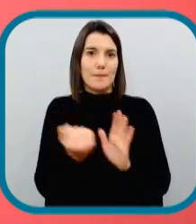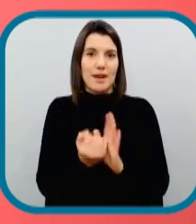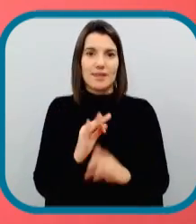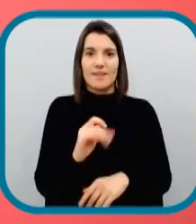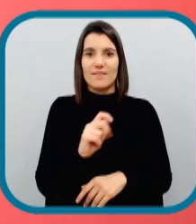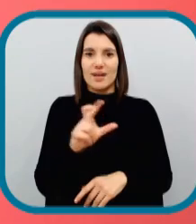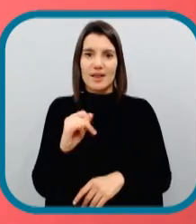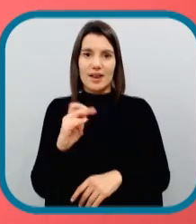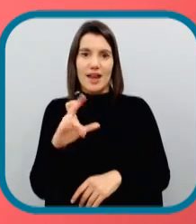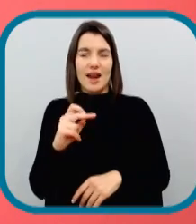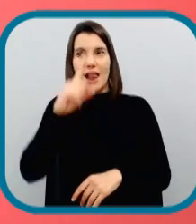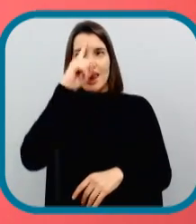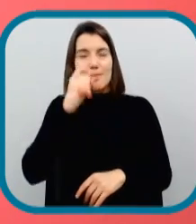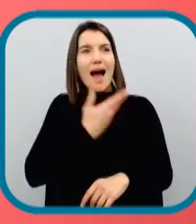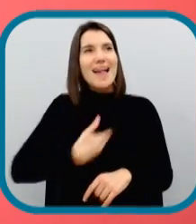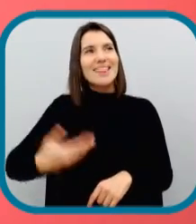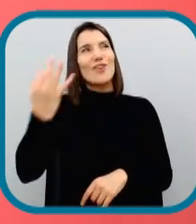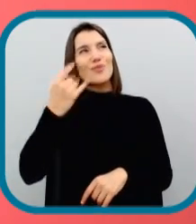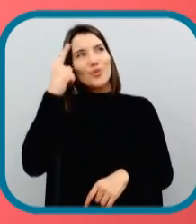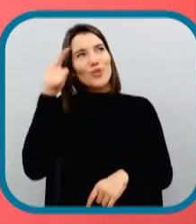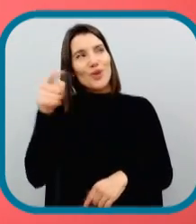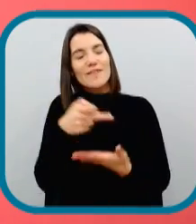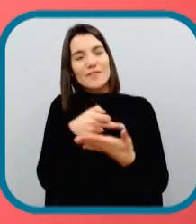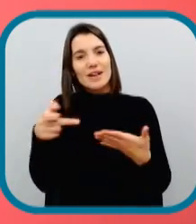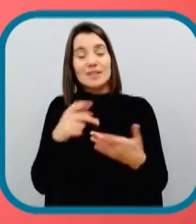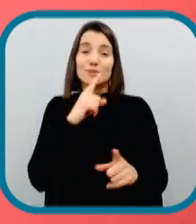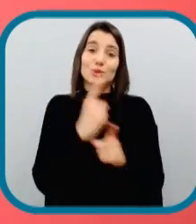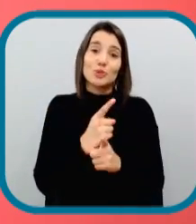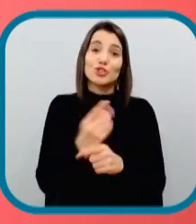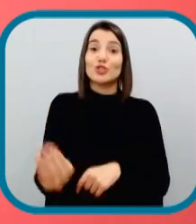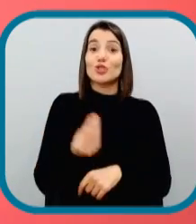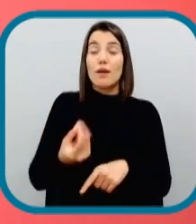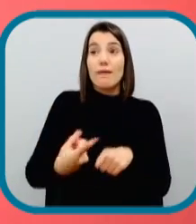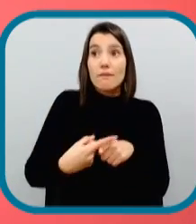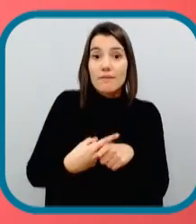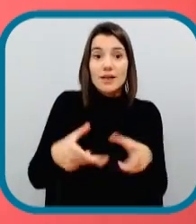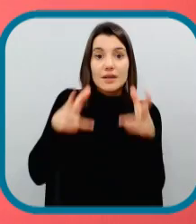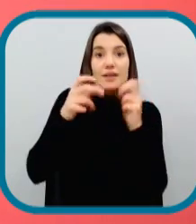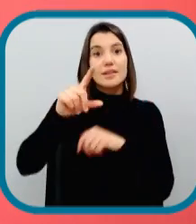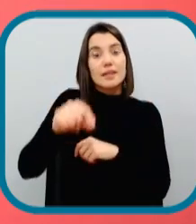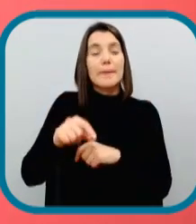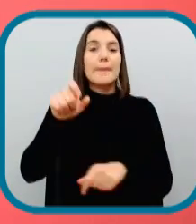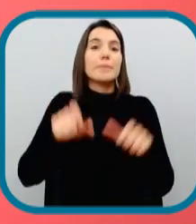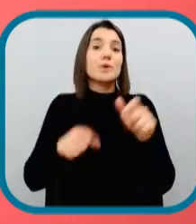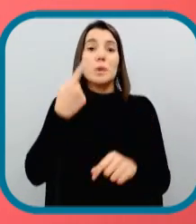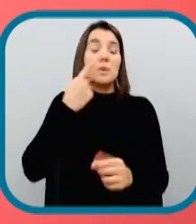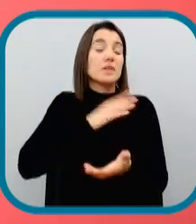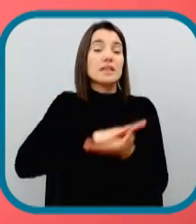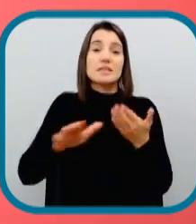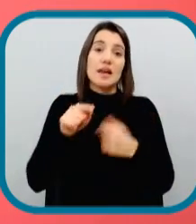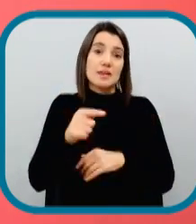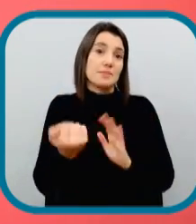Ferreira se relembrem de campanhas antigas e ao mesmo tempo conseguir alcançar os mais jovens e pessoas